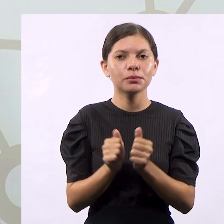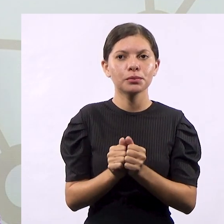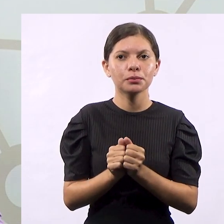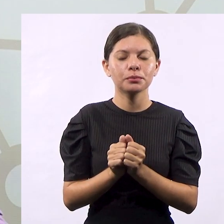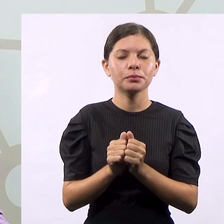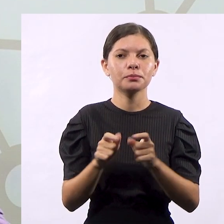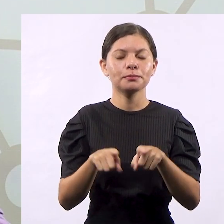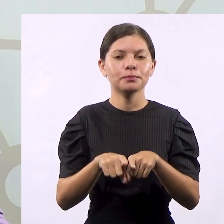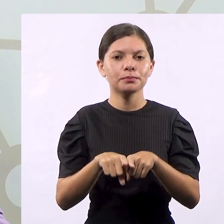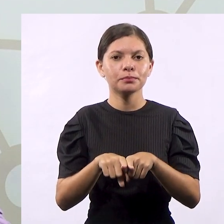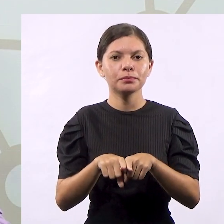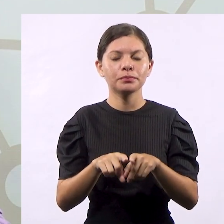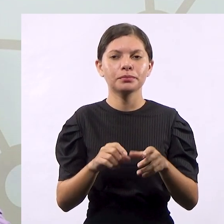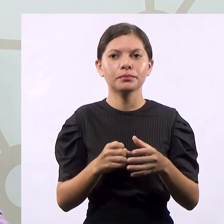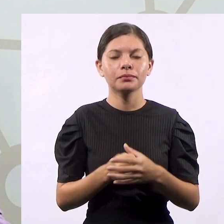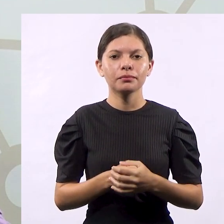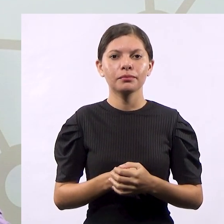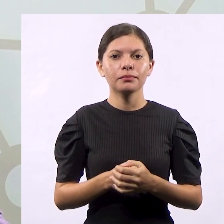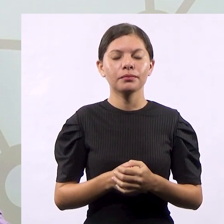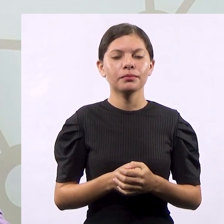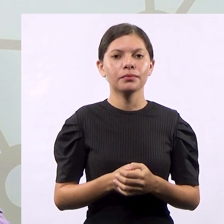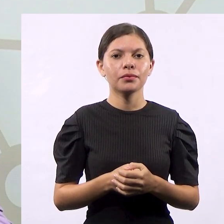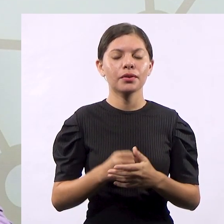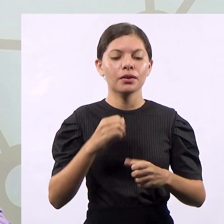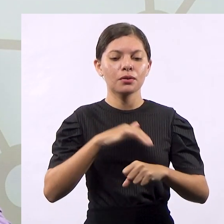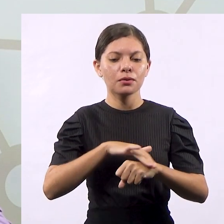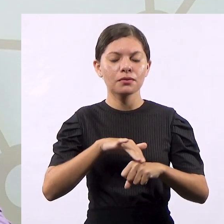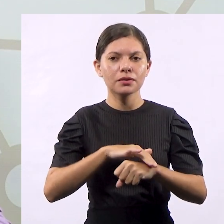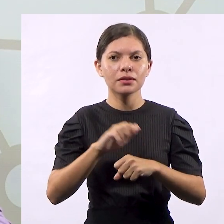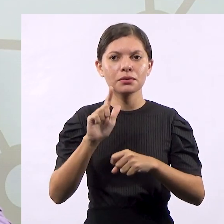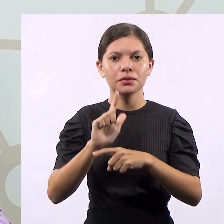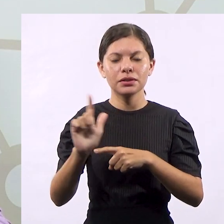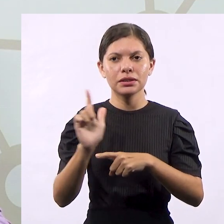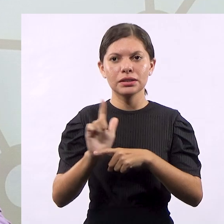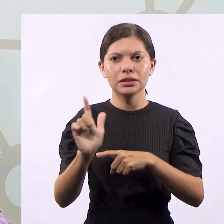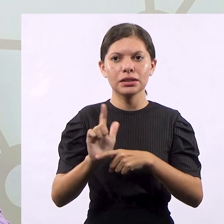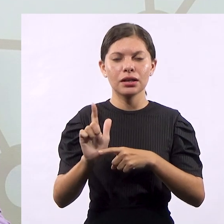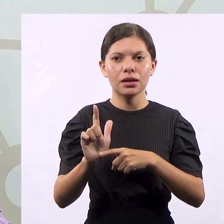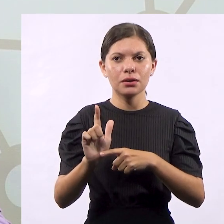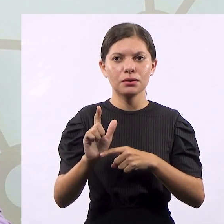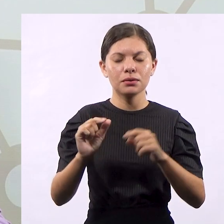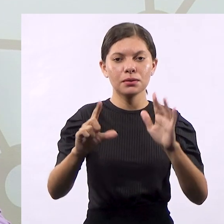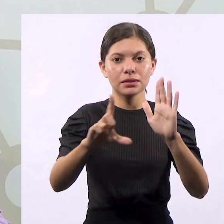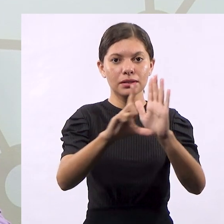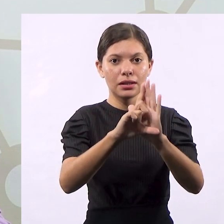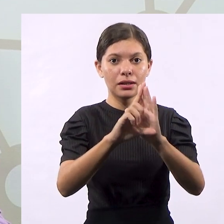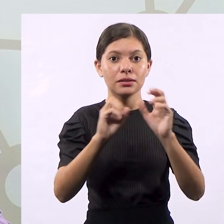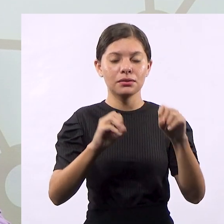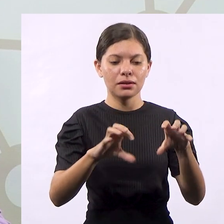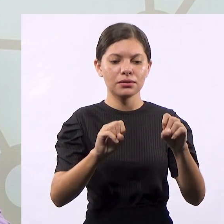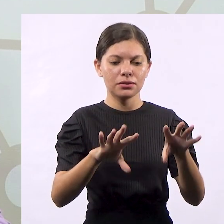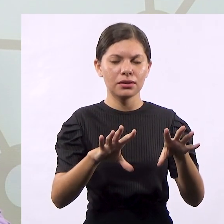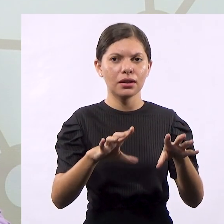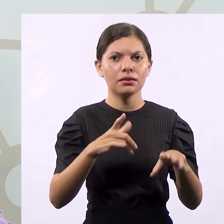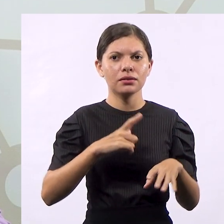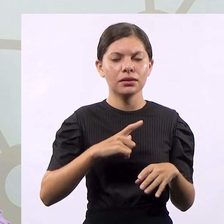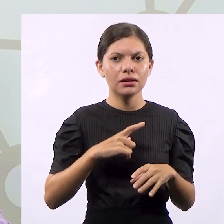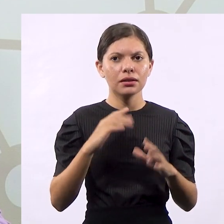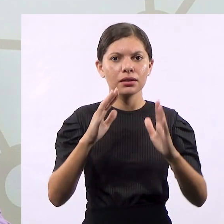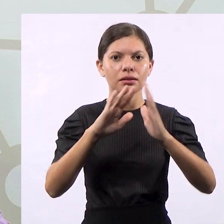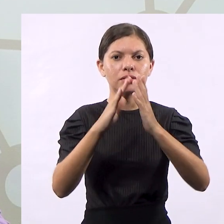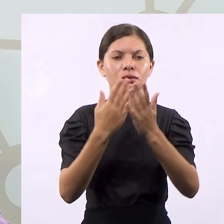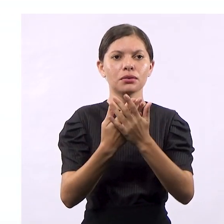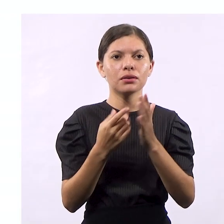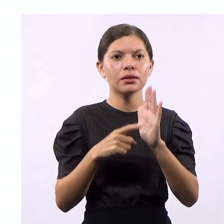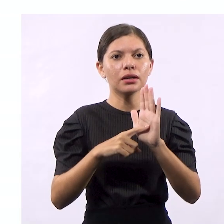no diálogo lá na escola com a gestão são mapear as leis educacionais vigentes na escola que contribuem para tornar